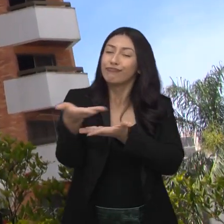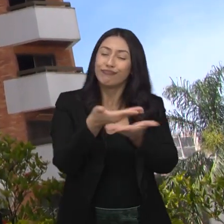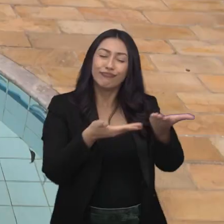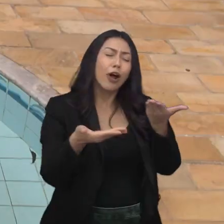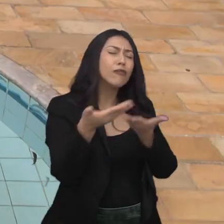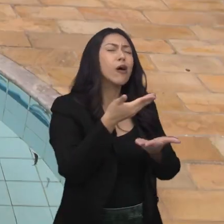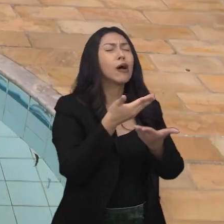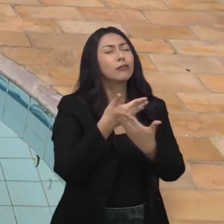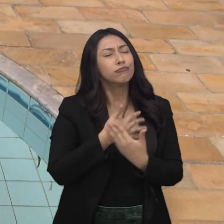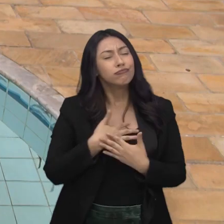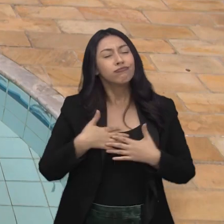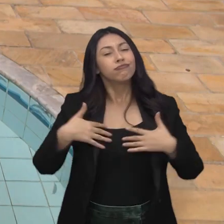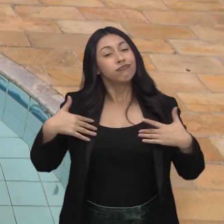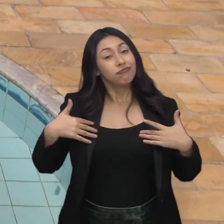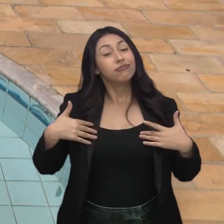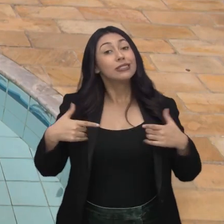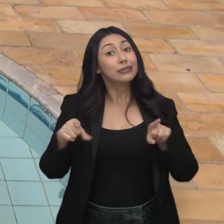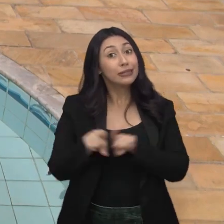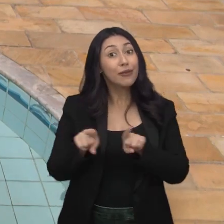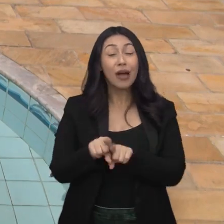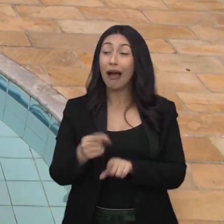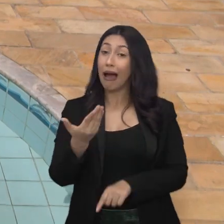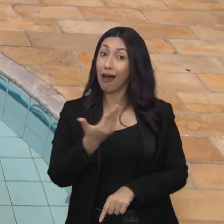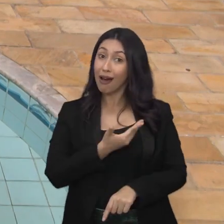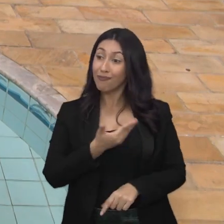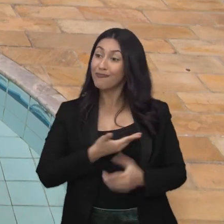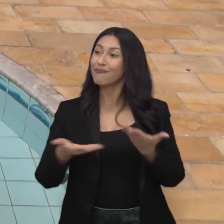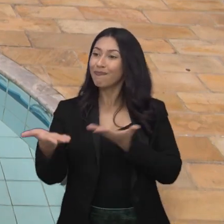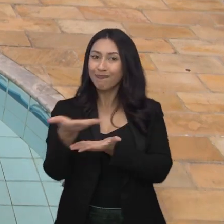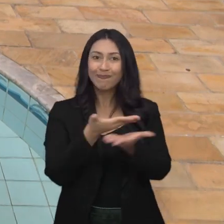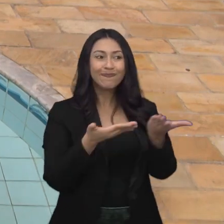conviver bem, de forma tranquila e ainda criar